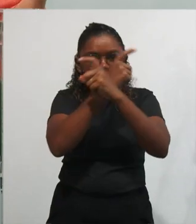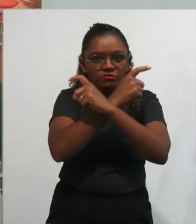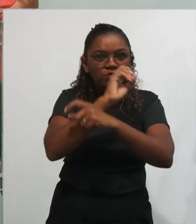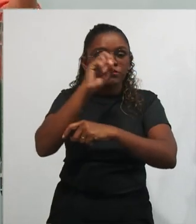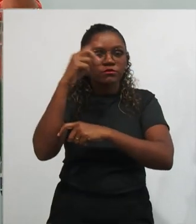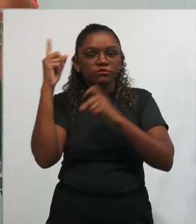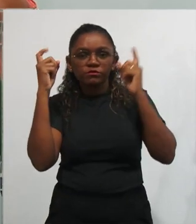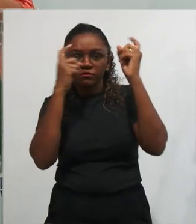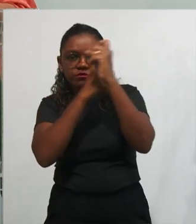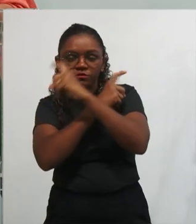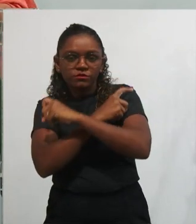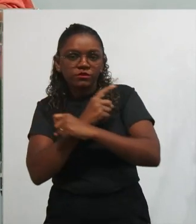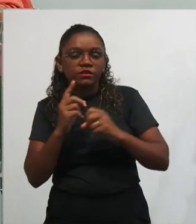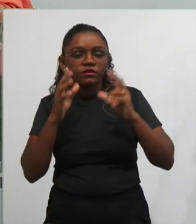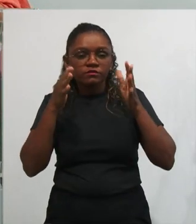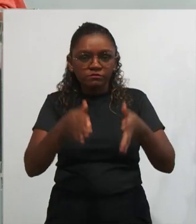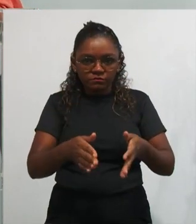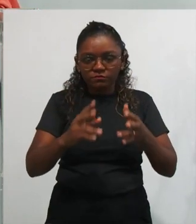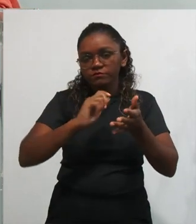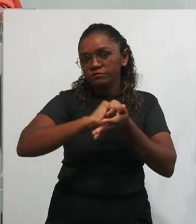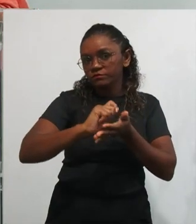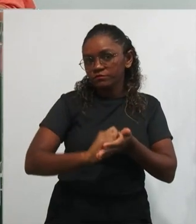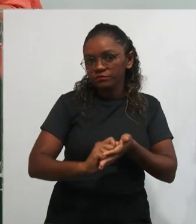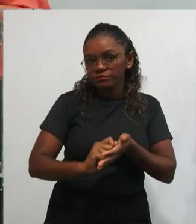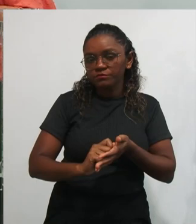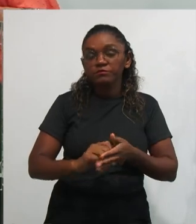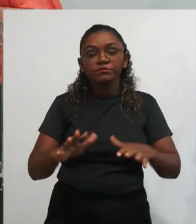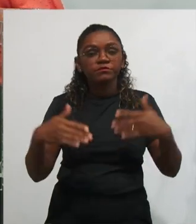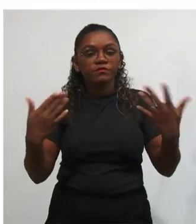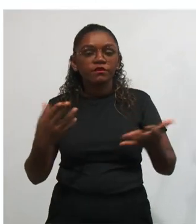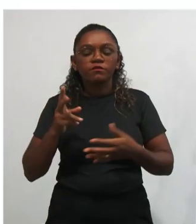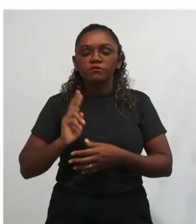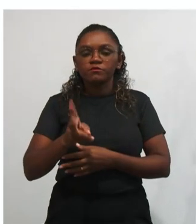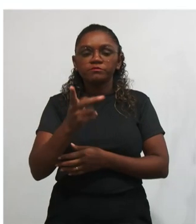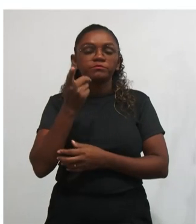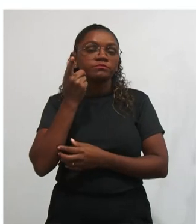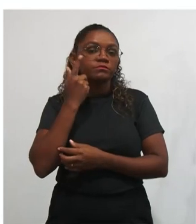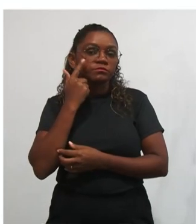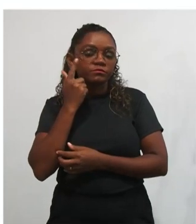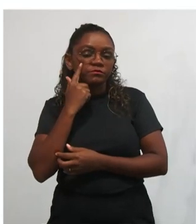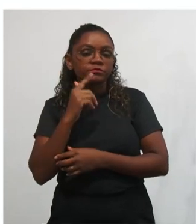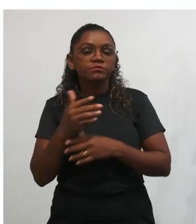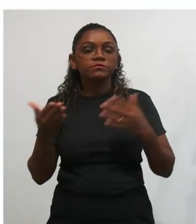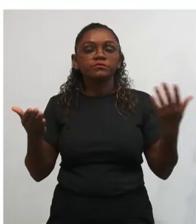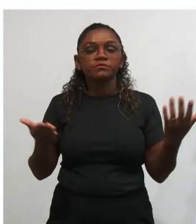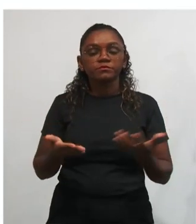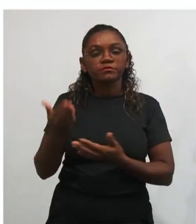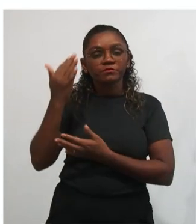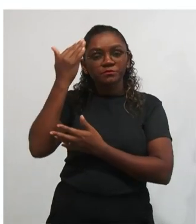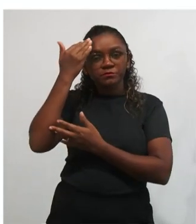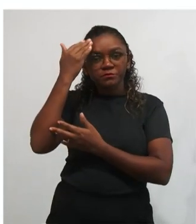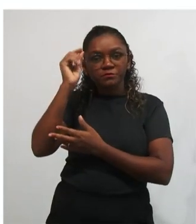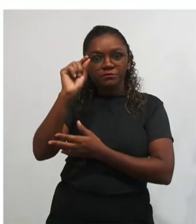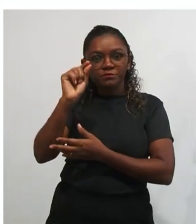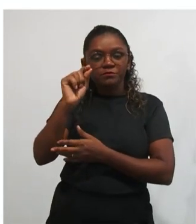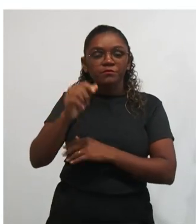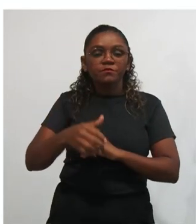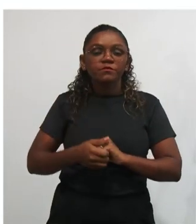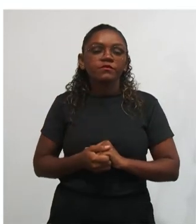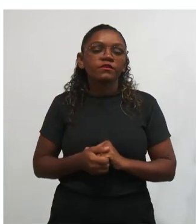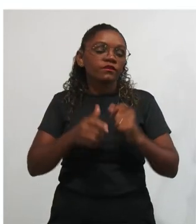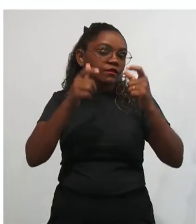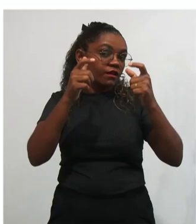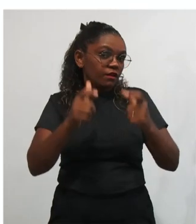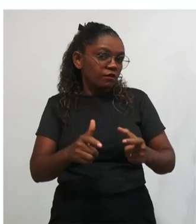dificuldade em relação à escrita tá então continuando aqui a gente vai entender que aonde acontece